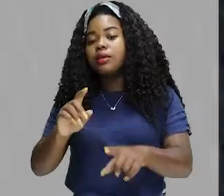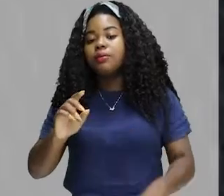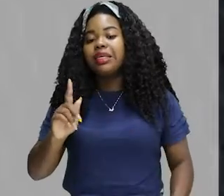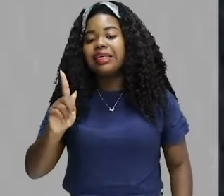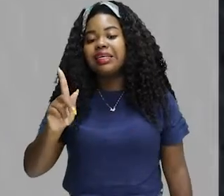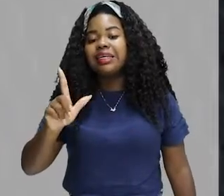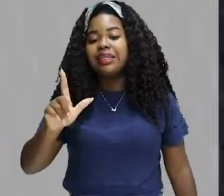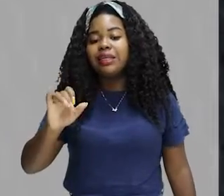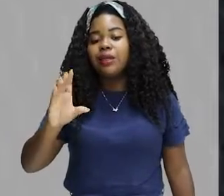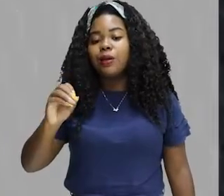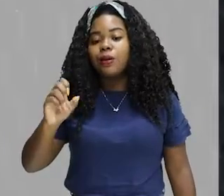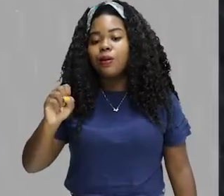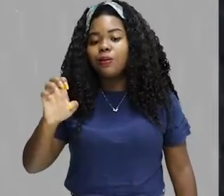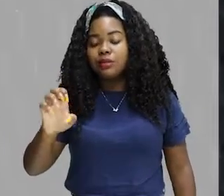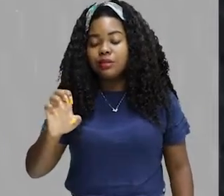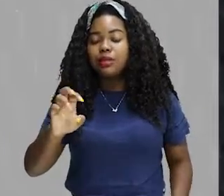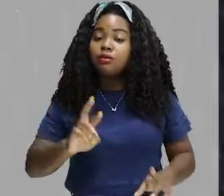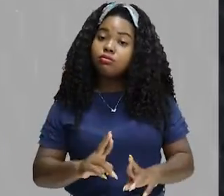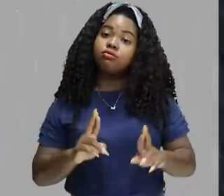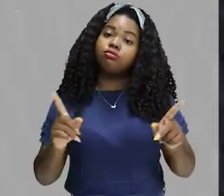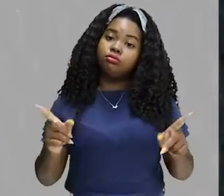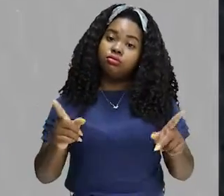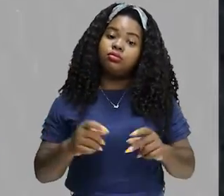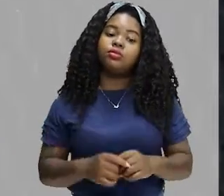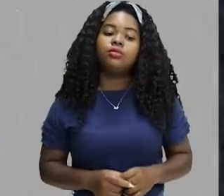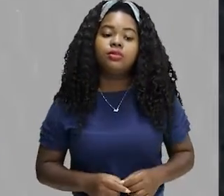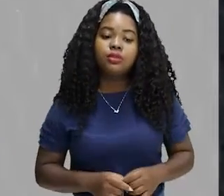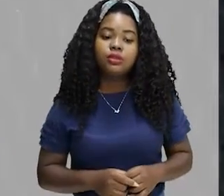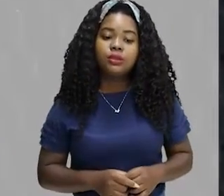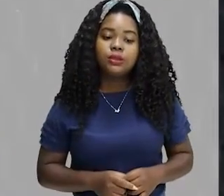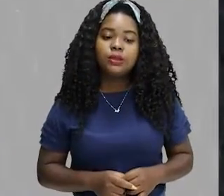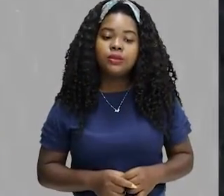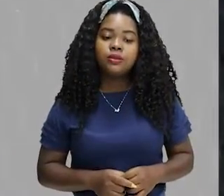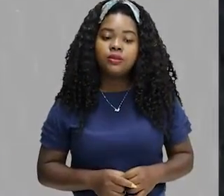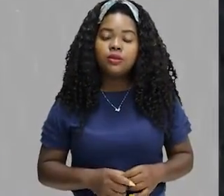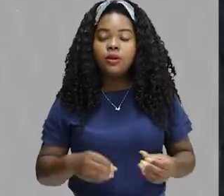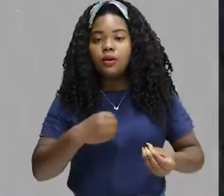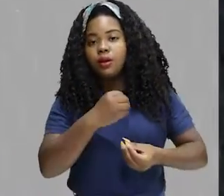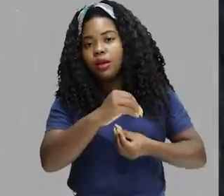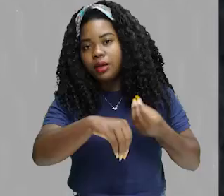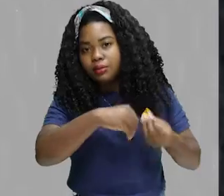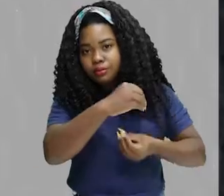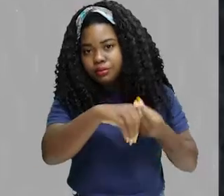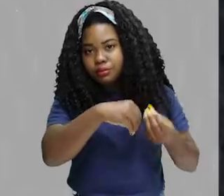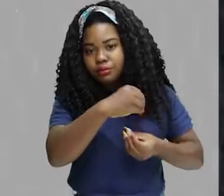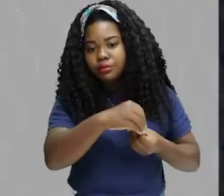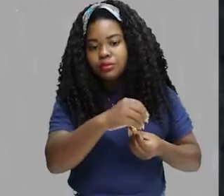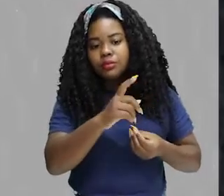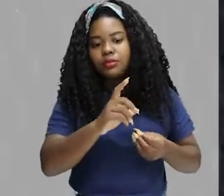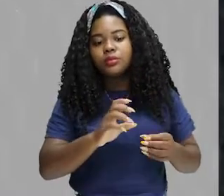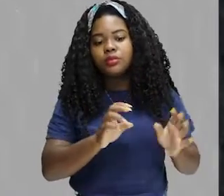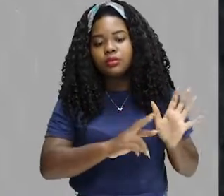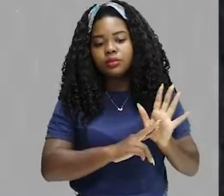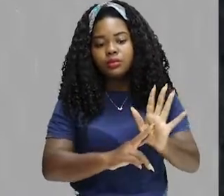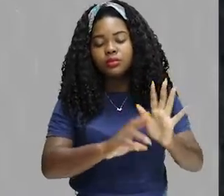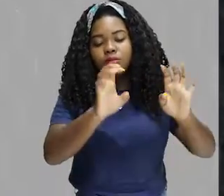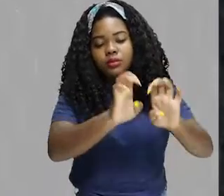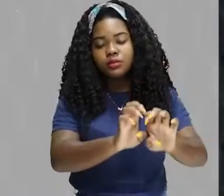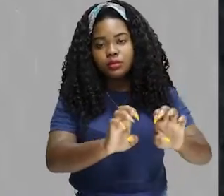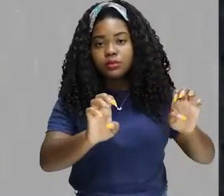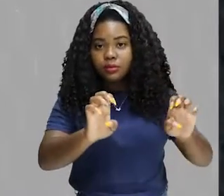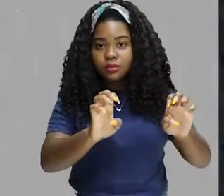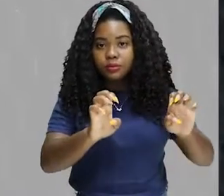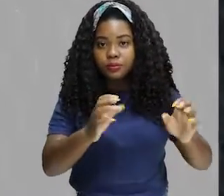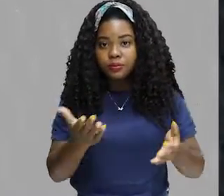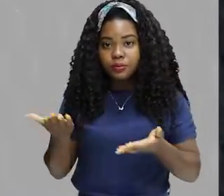diferentes. Bom, as reações elas são representadas graficamente por meio de equações químicas.